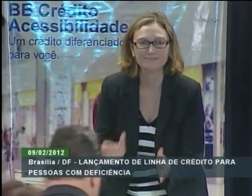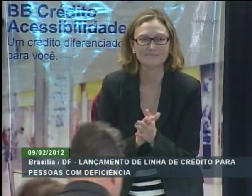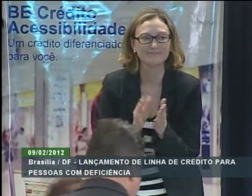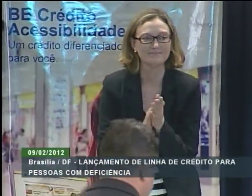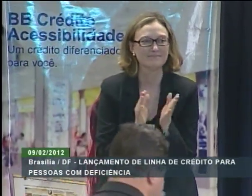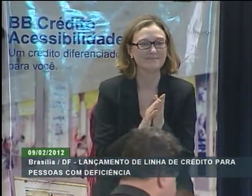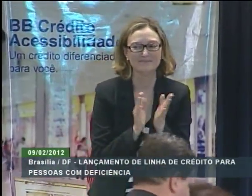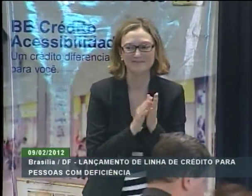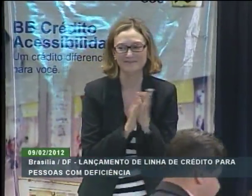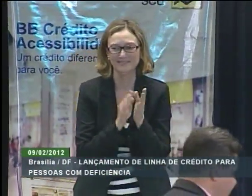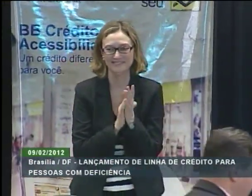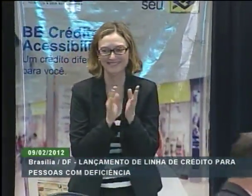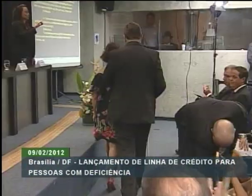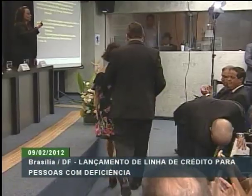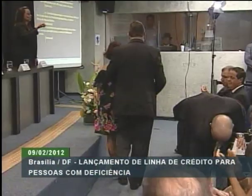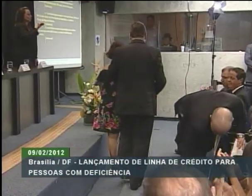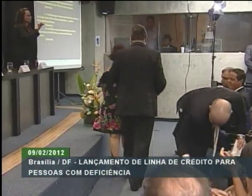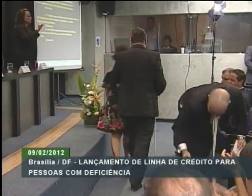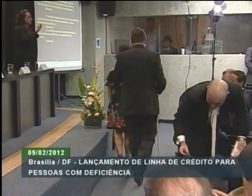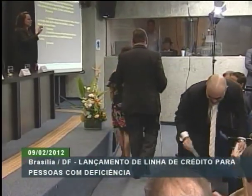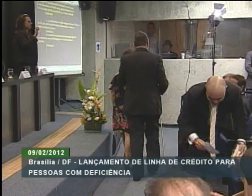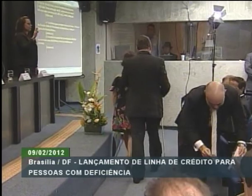Ferreira.